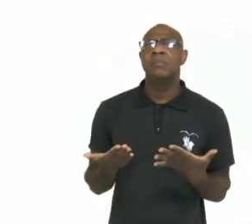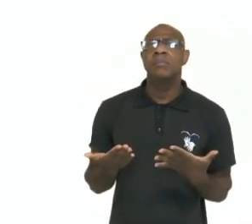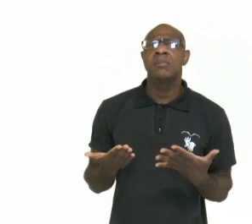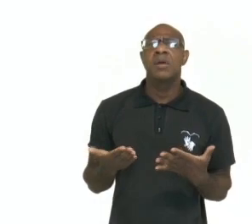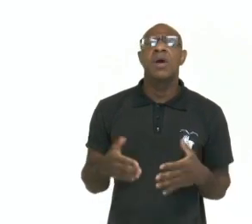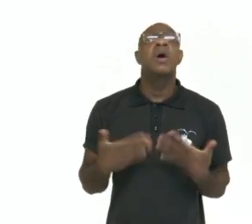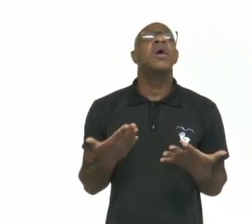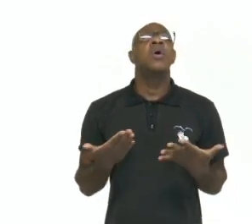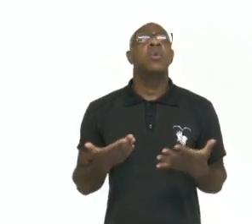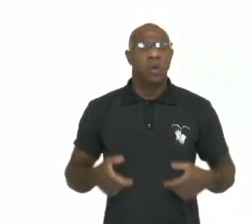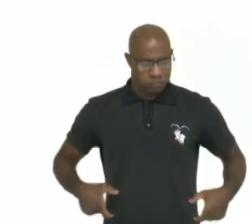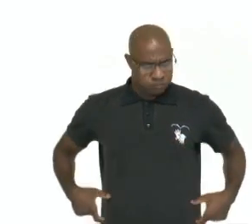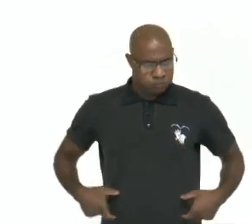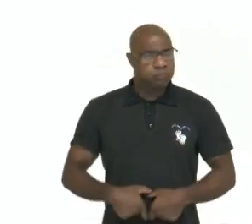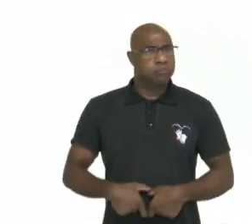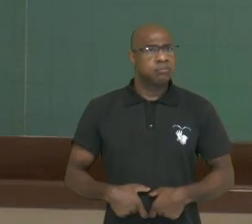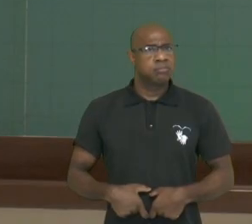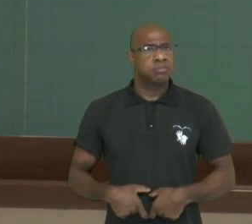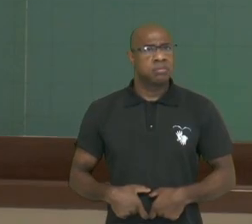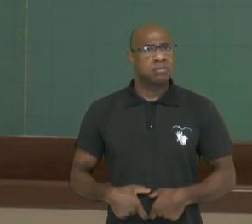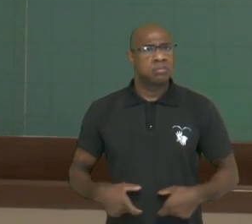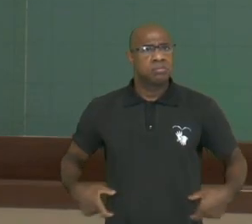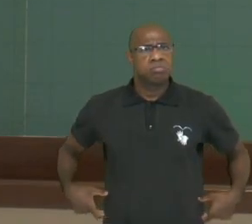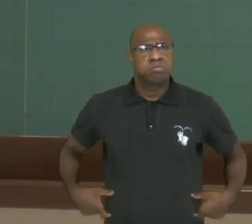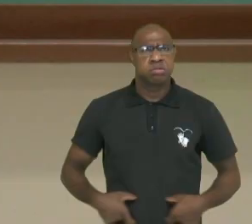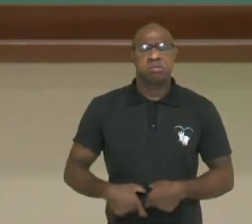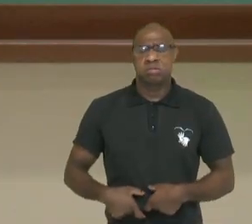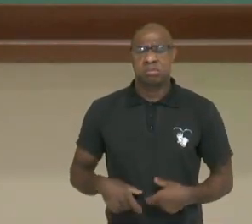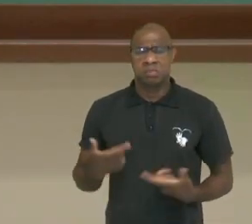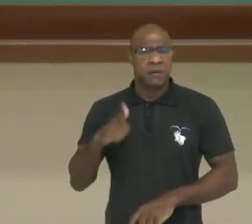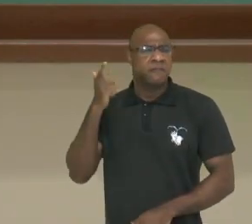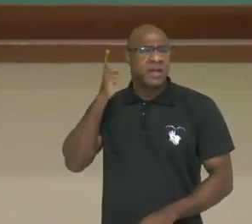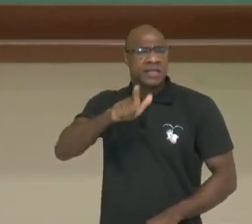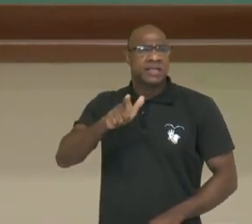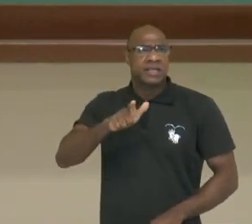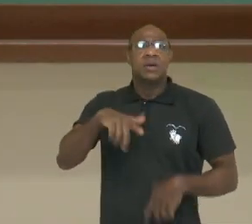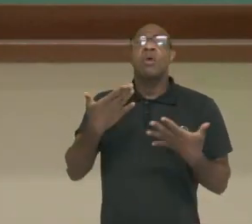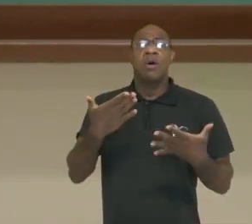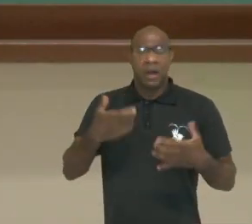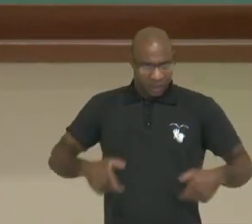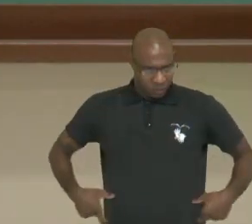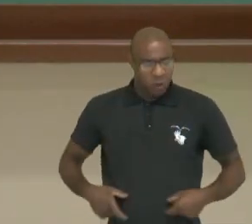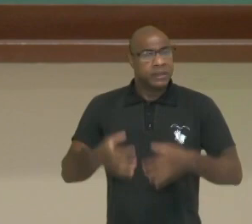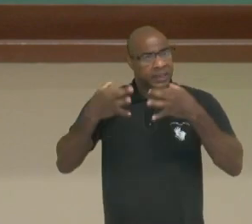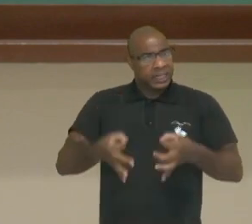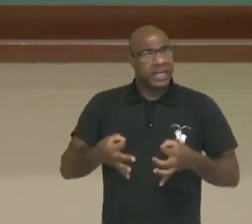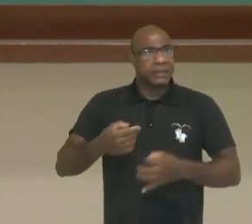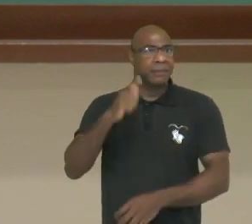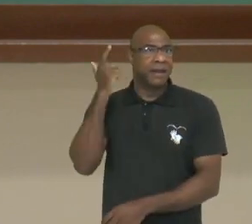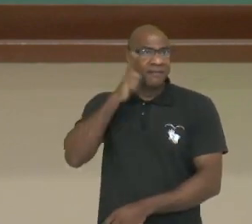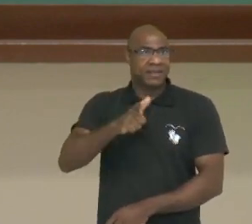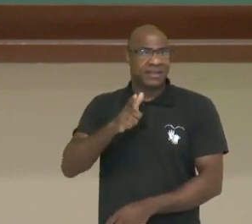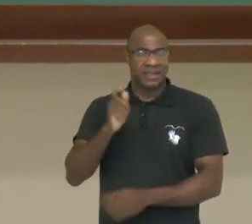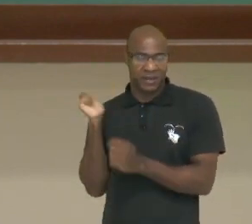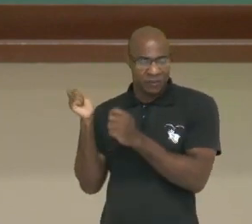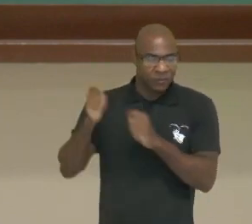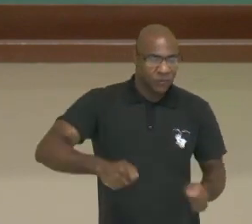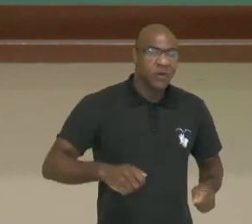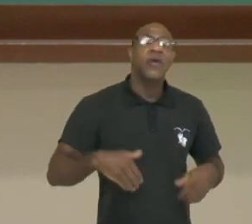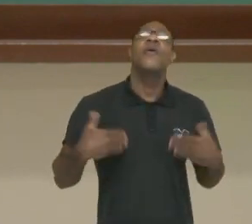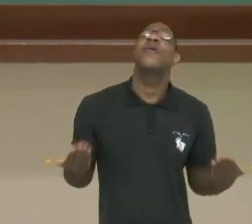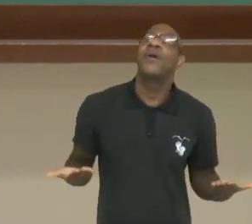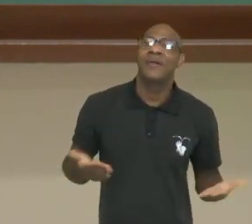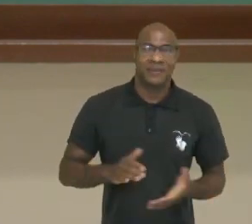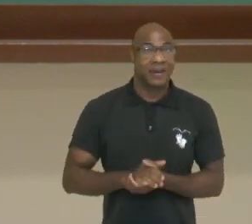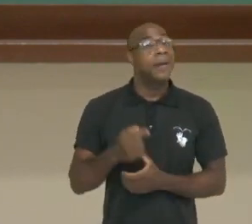as formas de se vencer no judô? Pensem direitinho, usem o seu caderno e